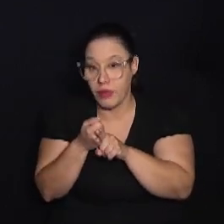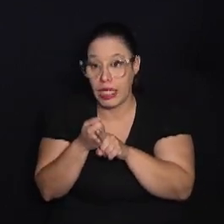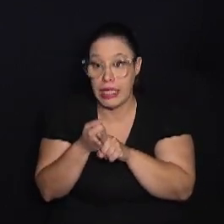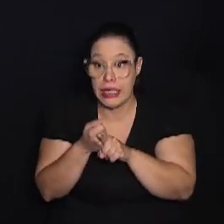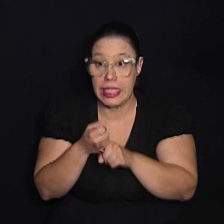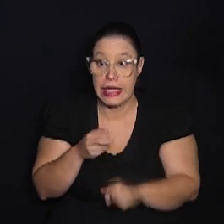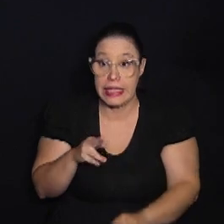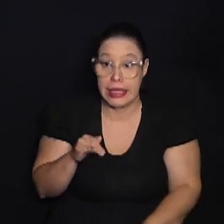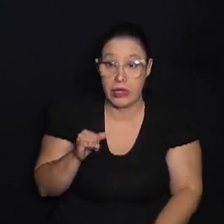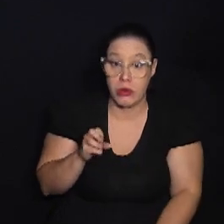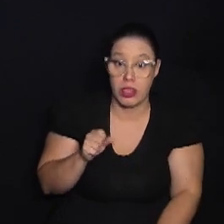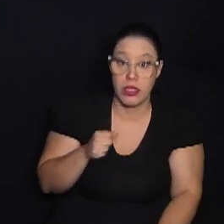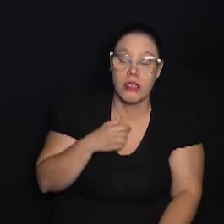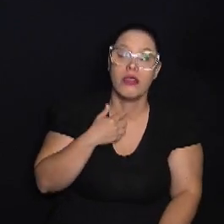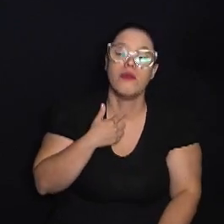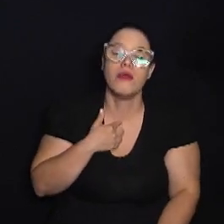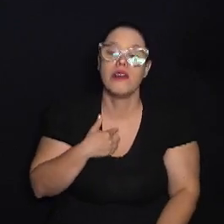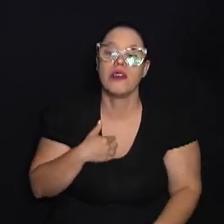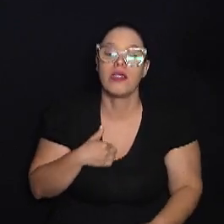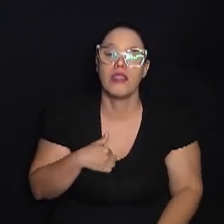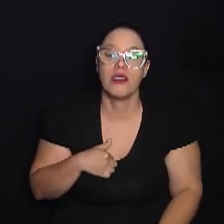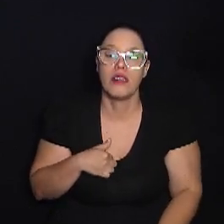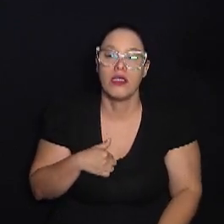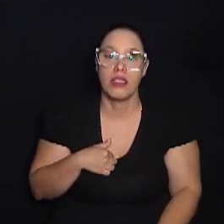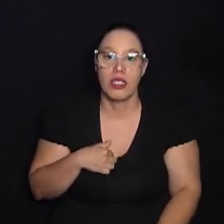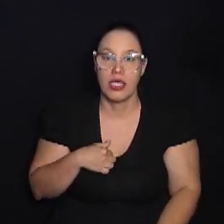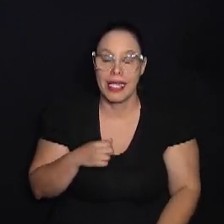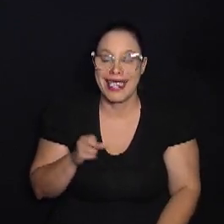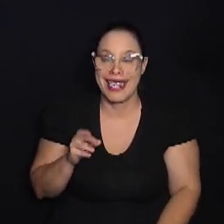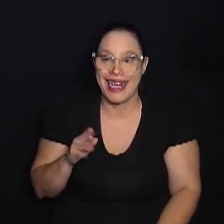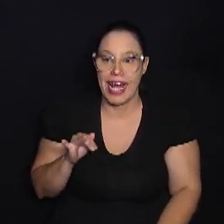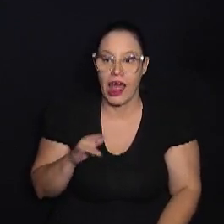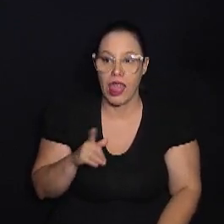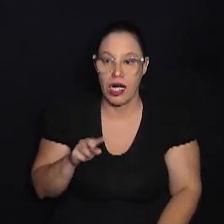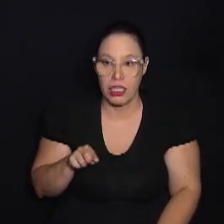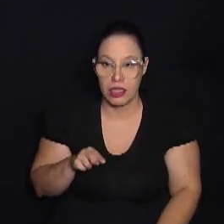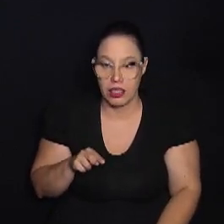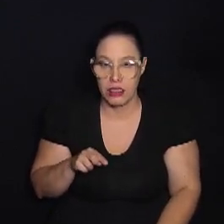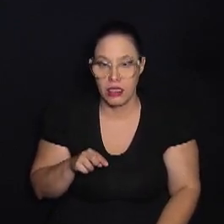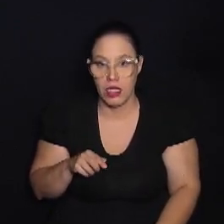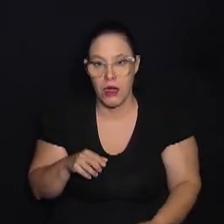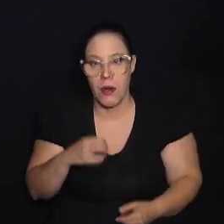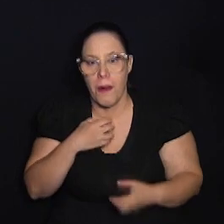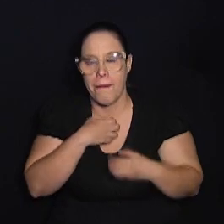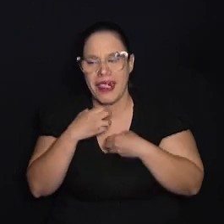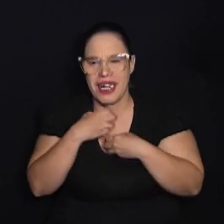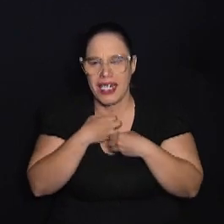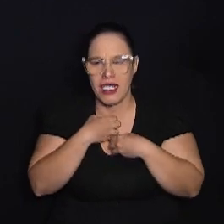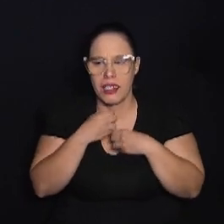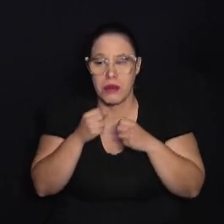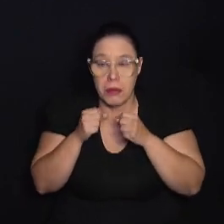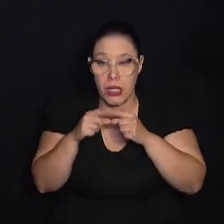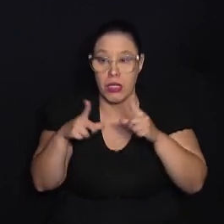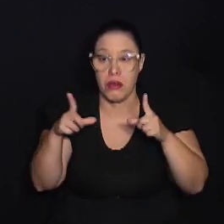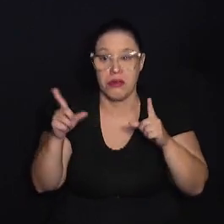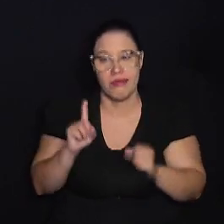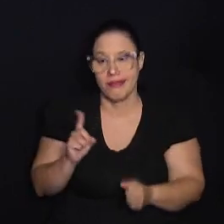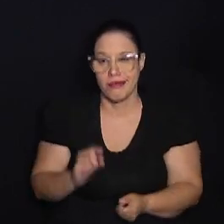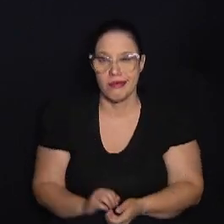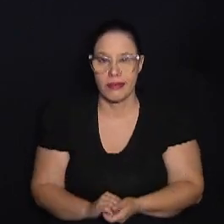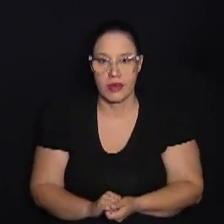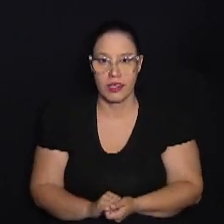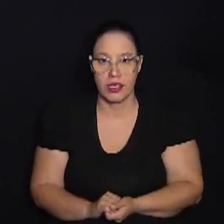ser fica cicatriz, mas não tem sequelas maiores no dia a dia. Diferente de tumores de boca, de laringe, que é